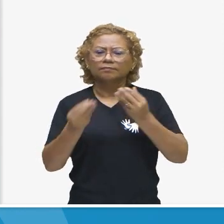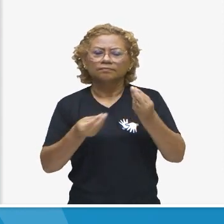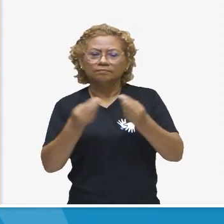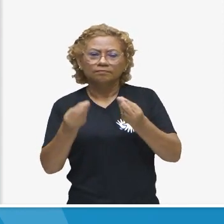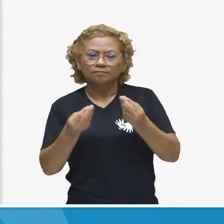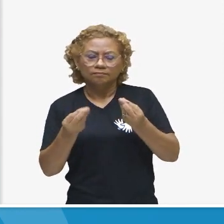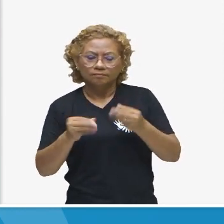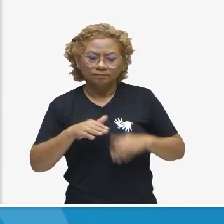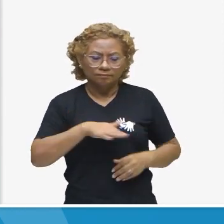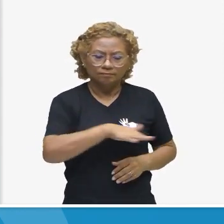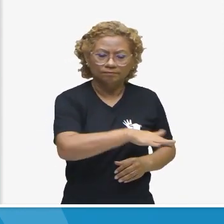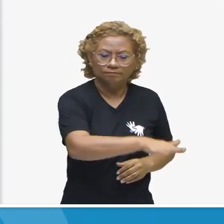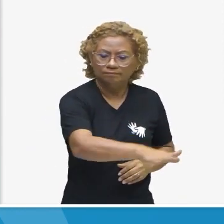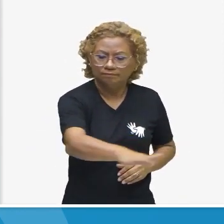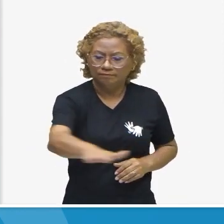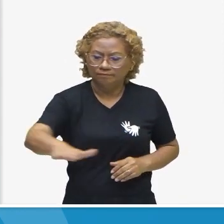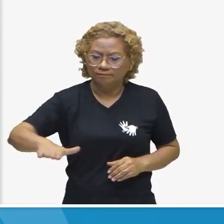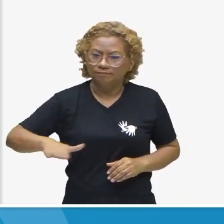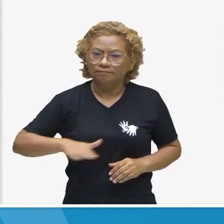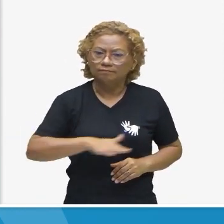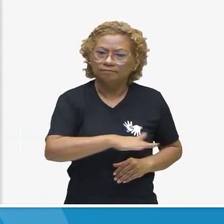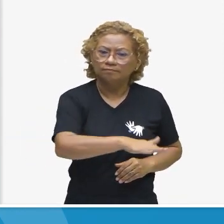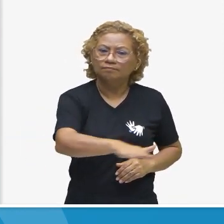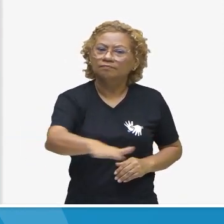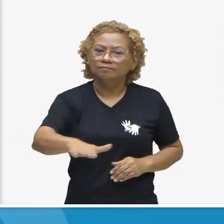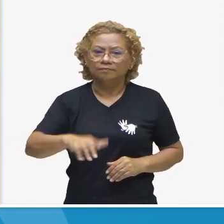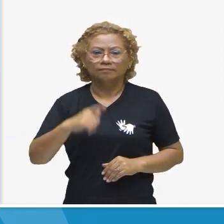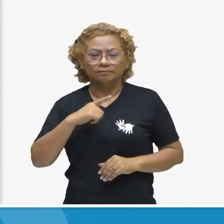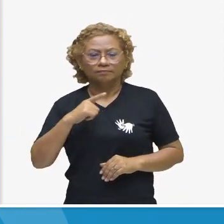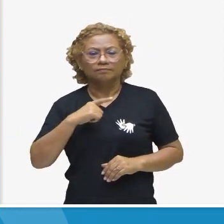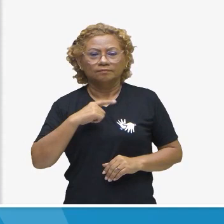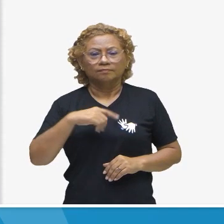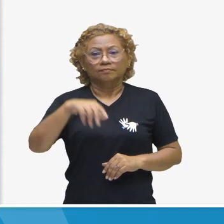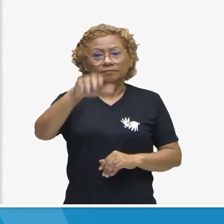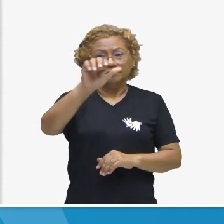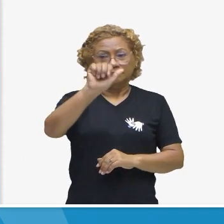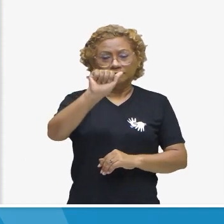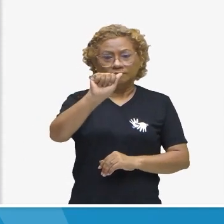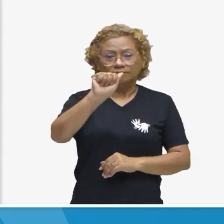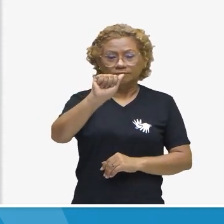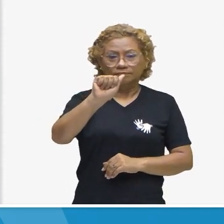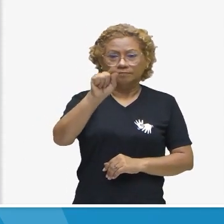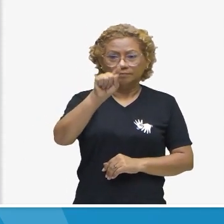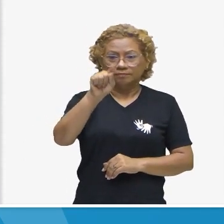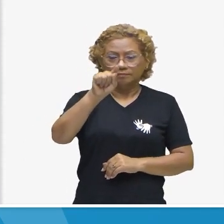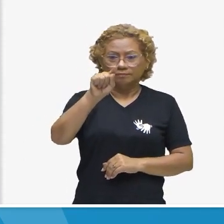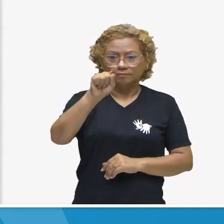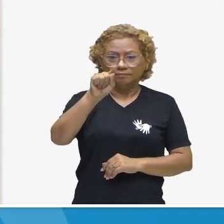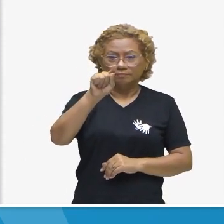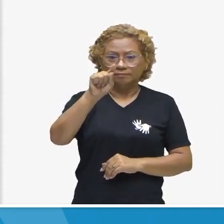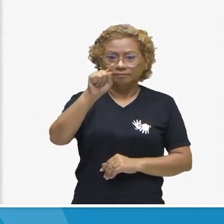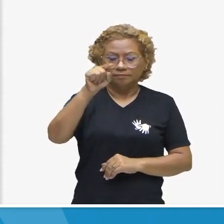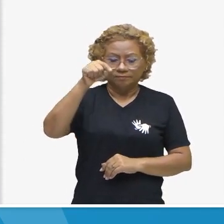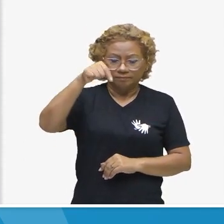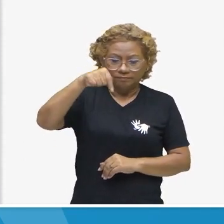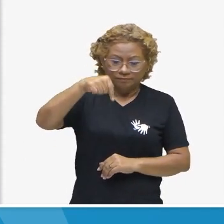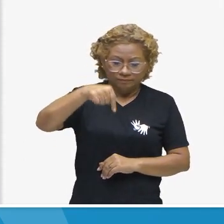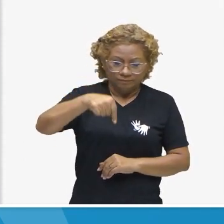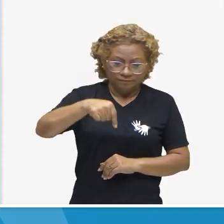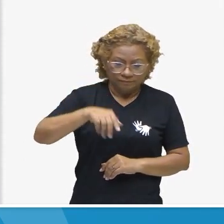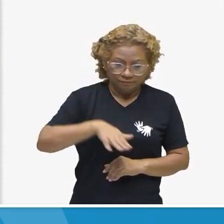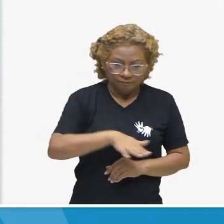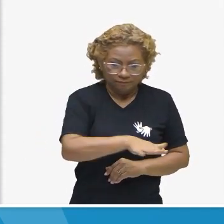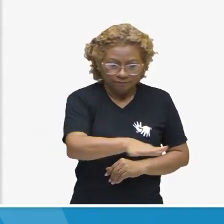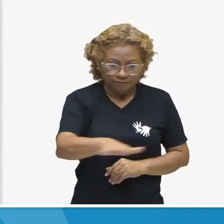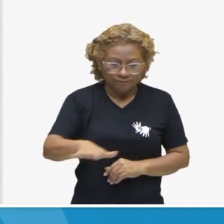né? Então eu tenho aqui o ponto que está suspenso, e esse ponto ele vai ser projetado até o